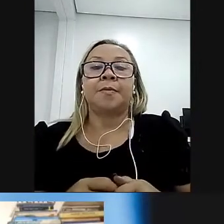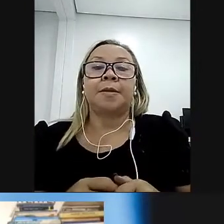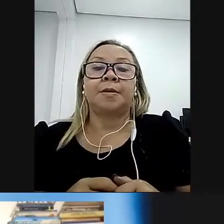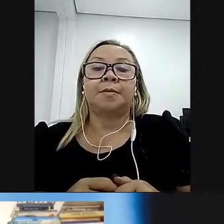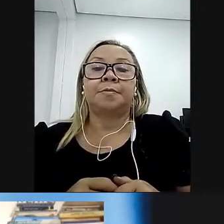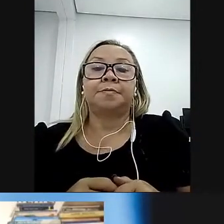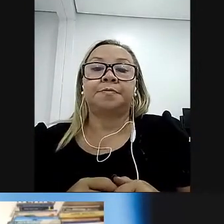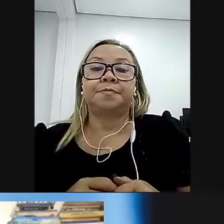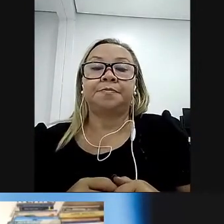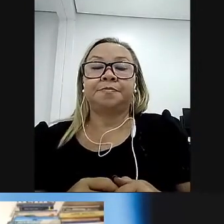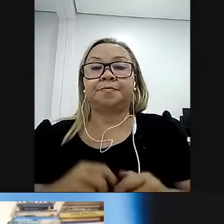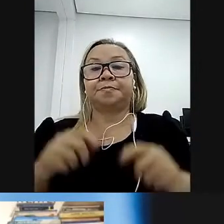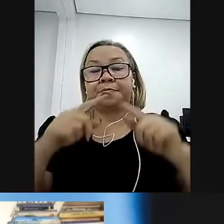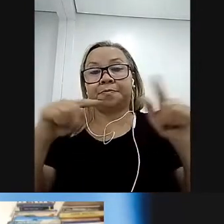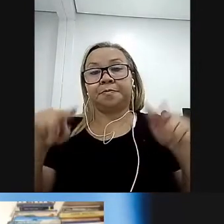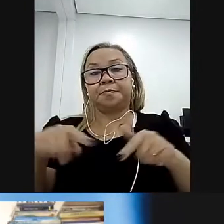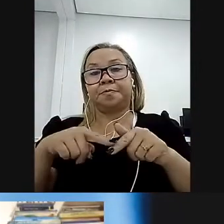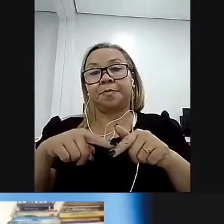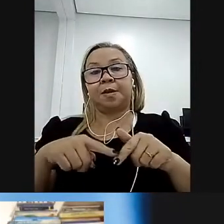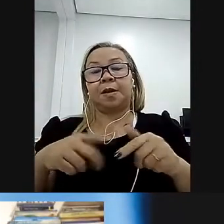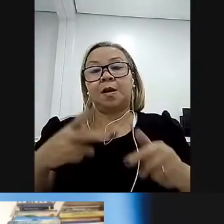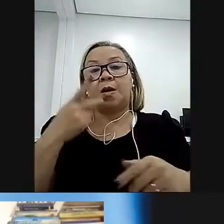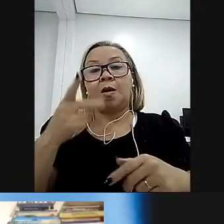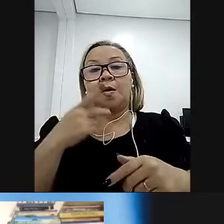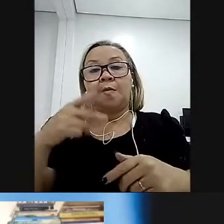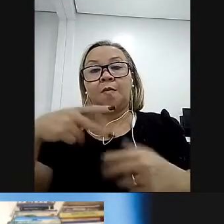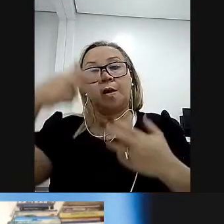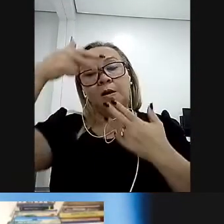Galeria Ponto, fazendo referência aqui ao Bode Arte.